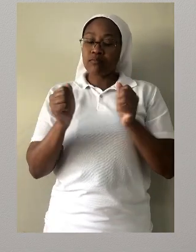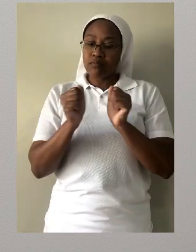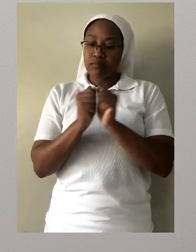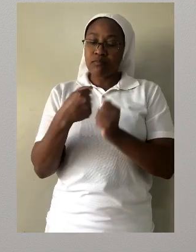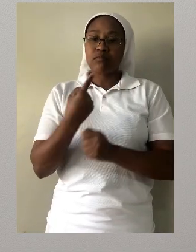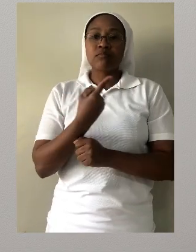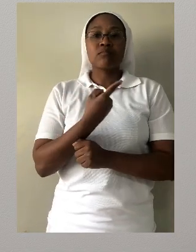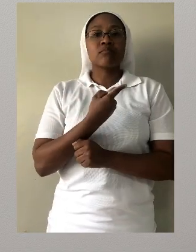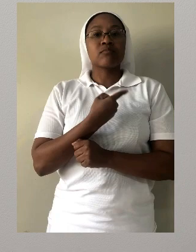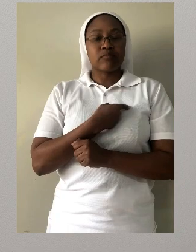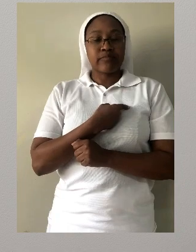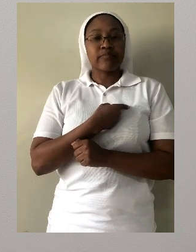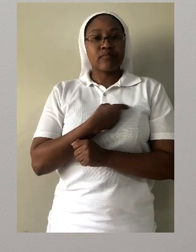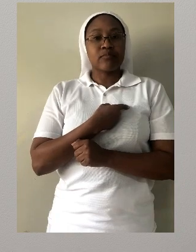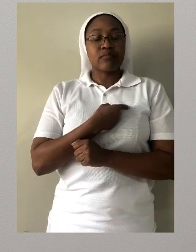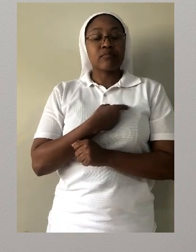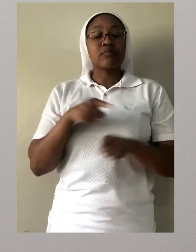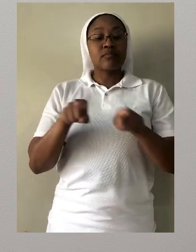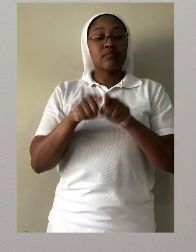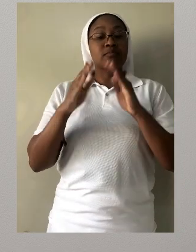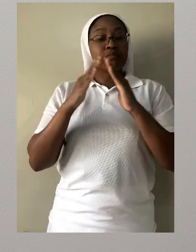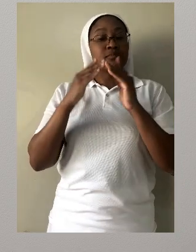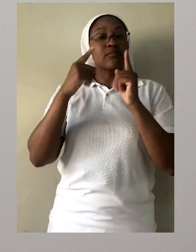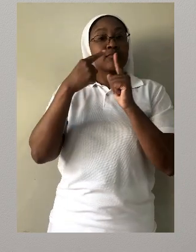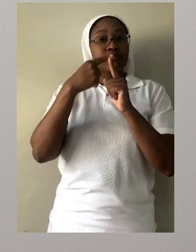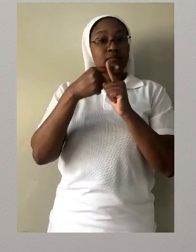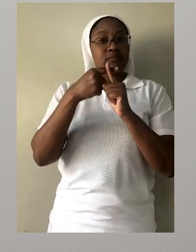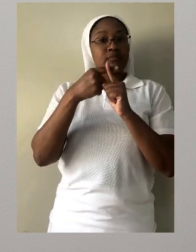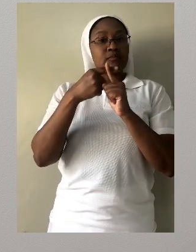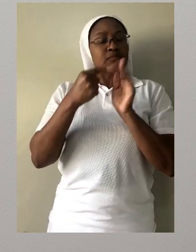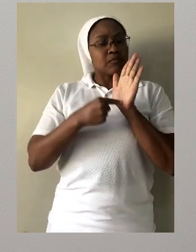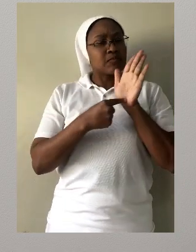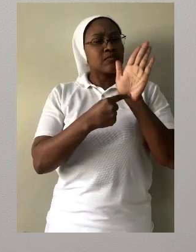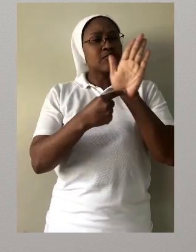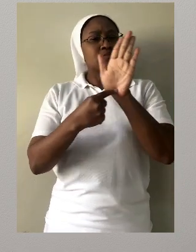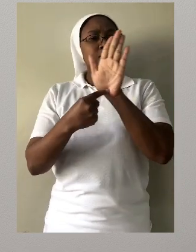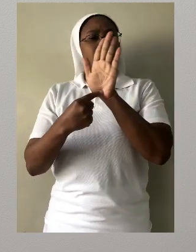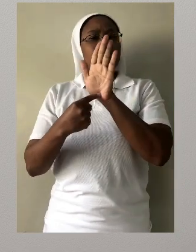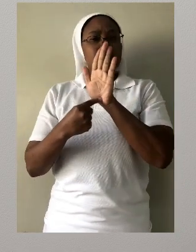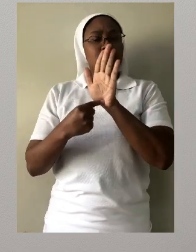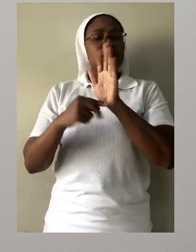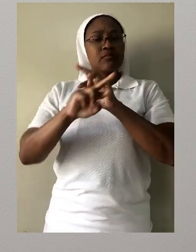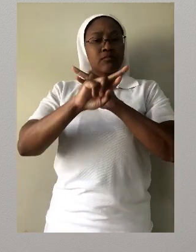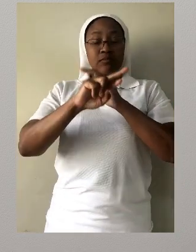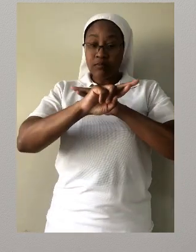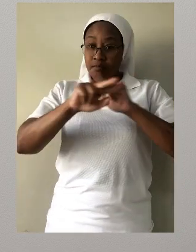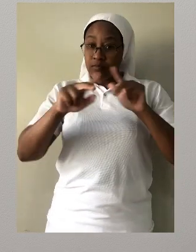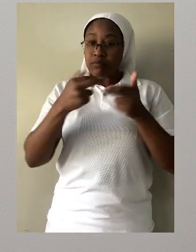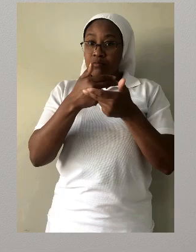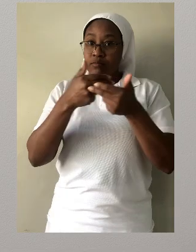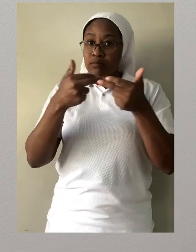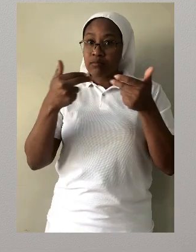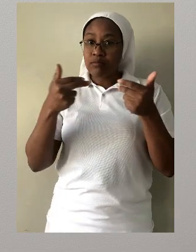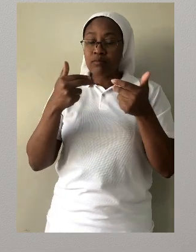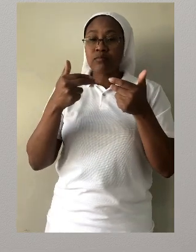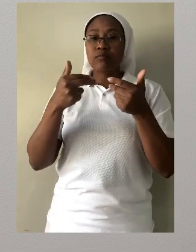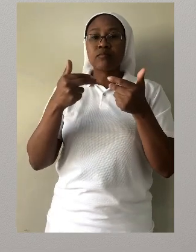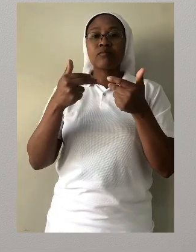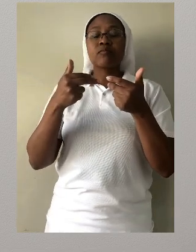de Deus conosco. A Igreja nos oferece várias contribuições quanto